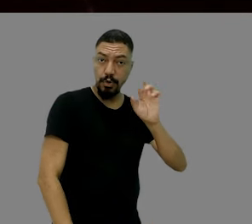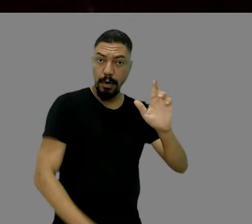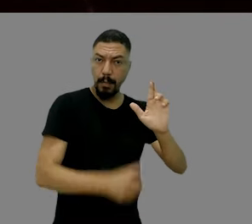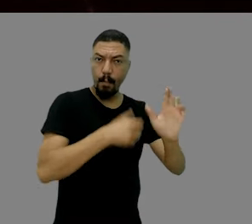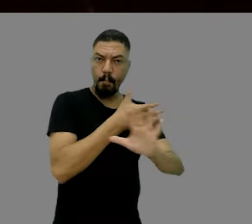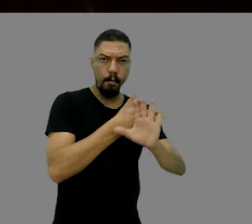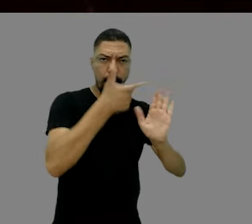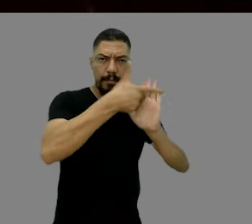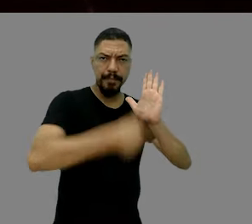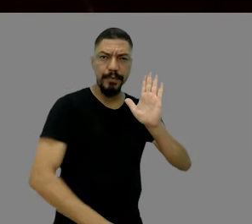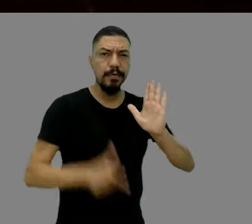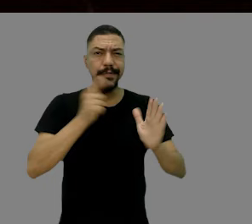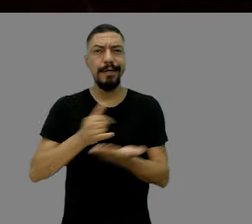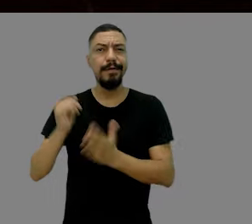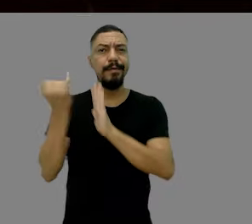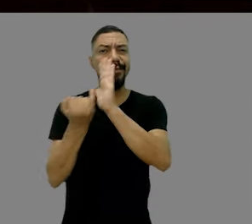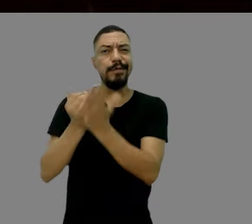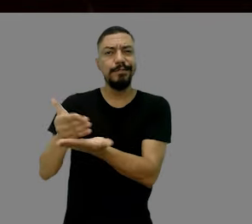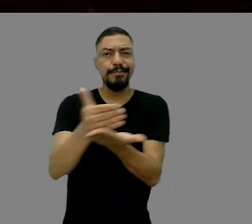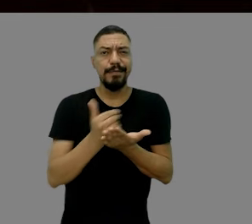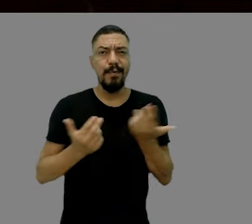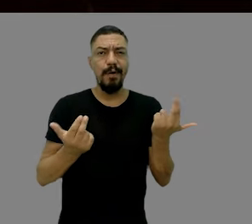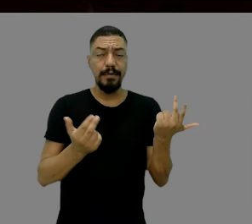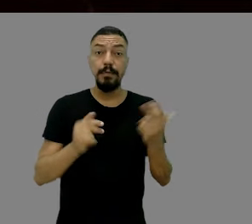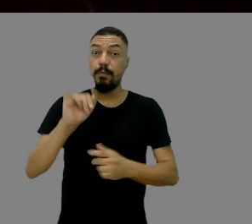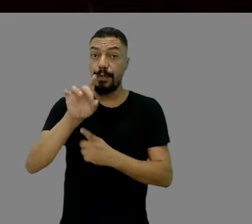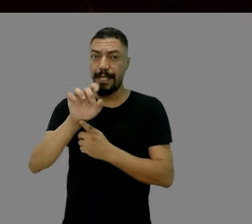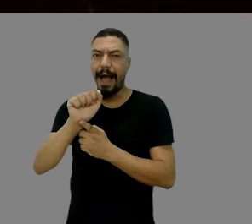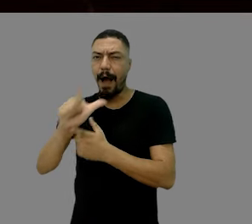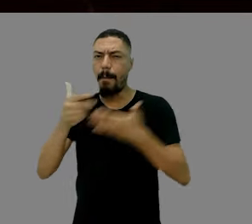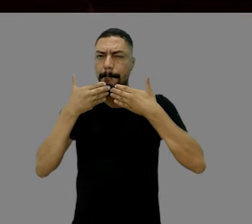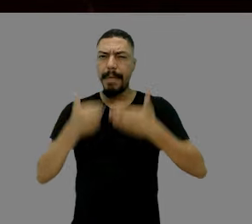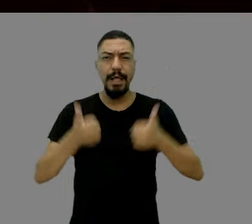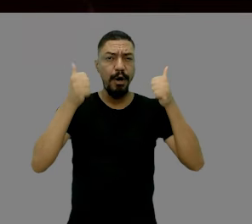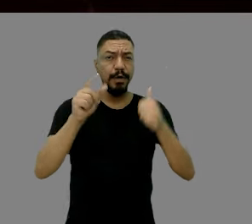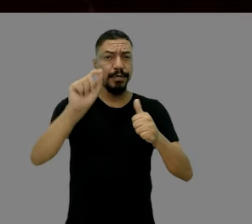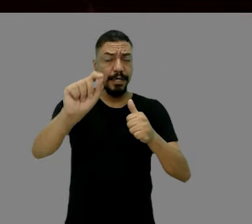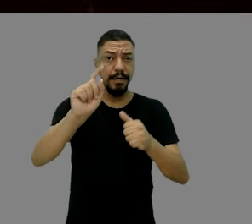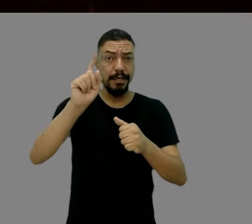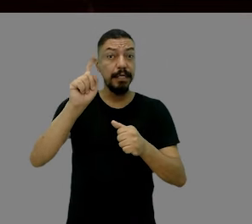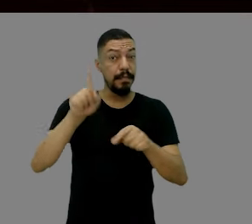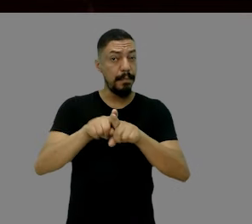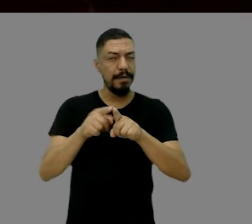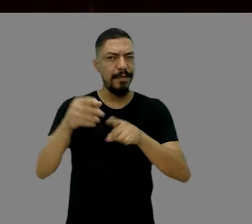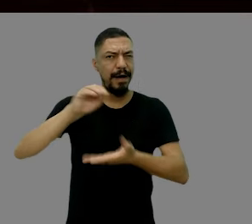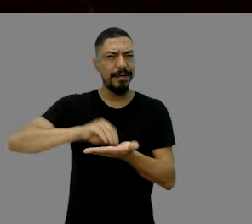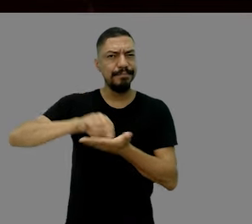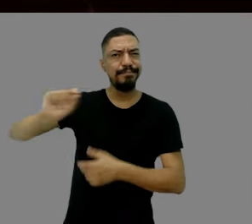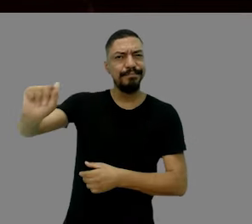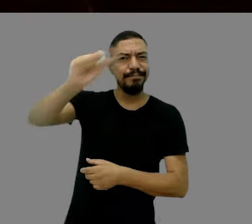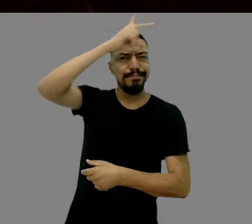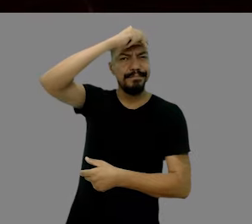impostos igualmente. Então, o ideal, isso é uma coisa que ainda precisa ser feita, é que os municípios